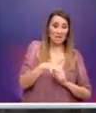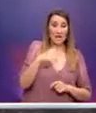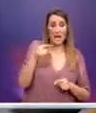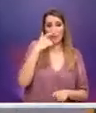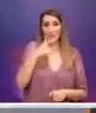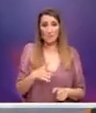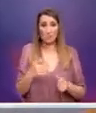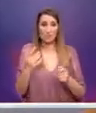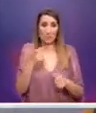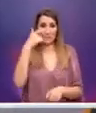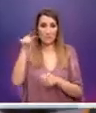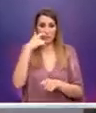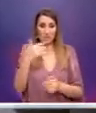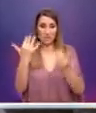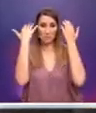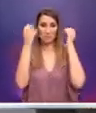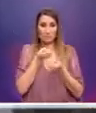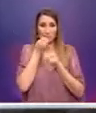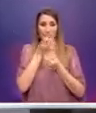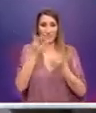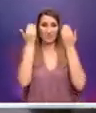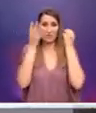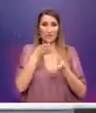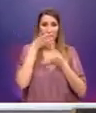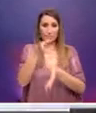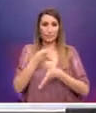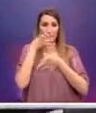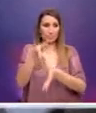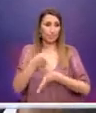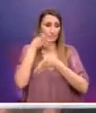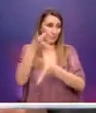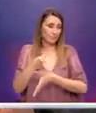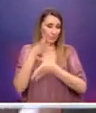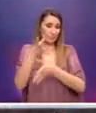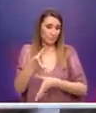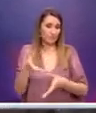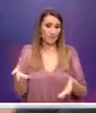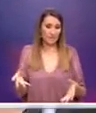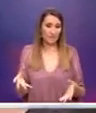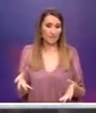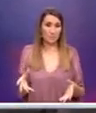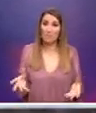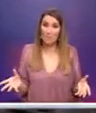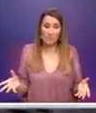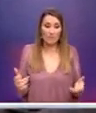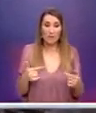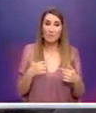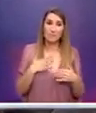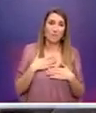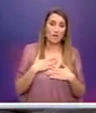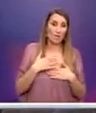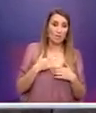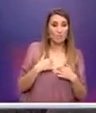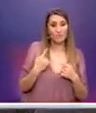que de um robô que esteja ali a despejar. Pronto, é legítimo. O chamado discurso branco, não é? Exatamente, é legítimo.